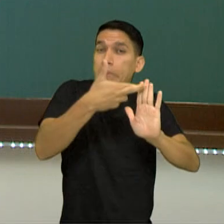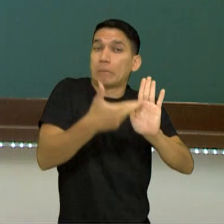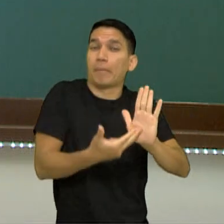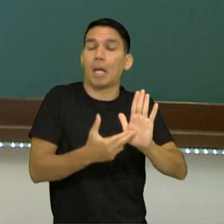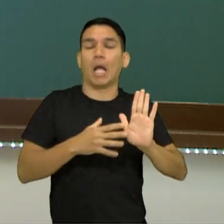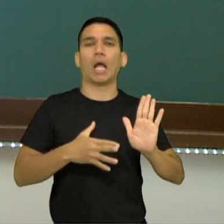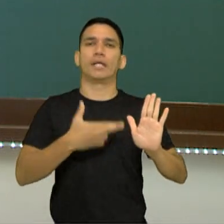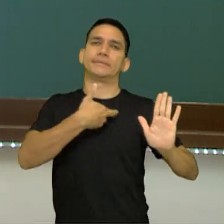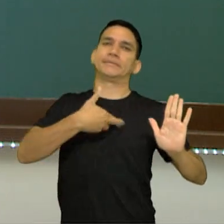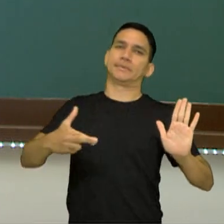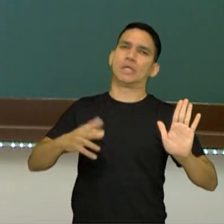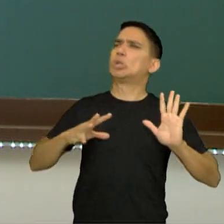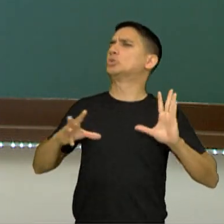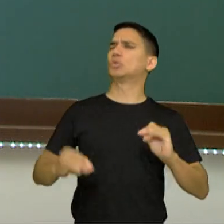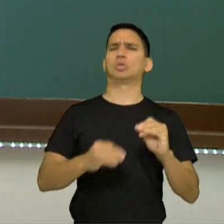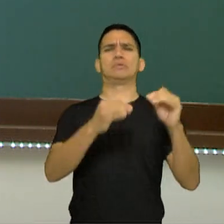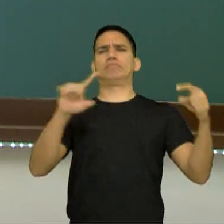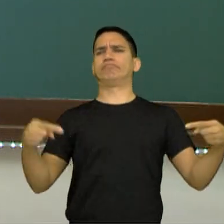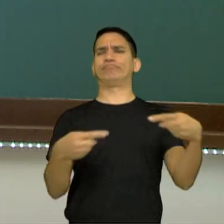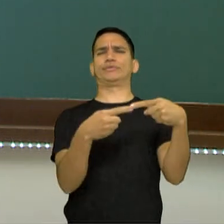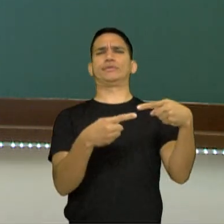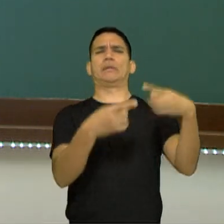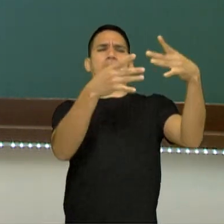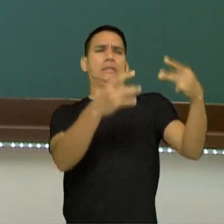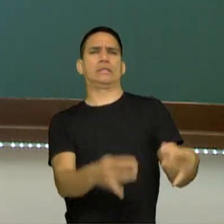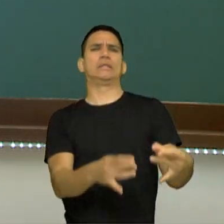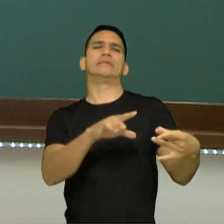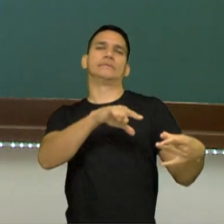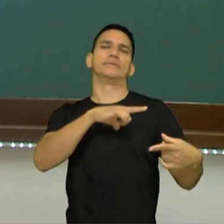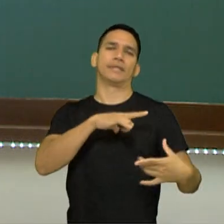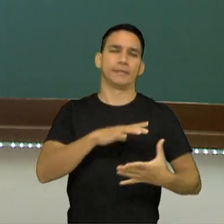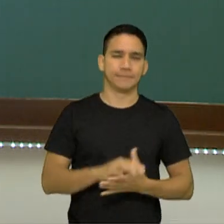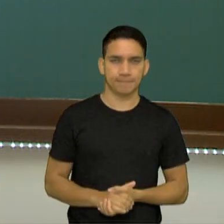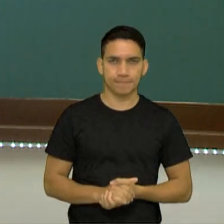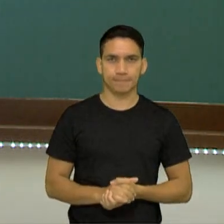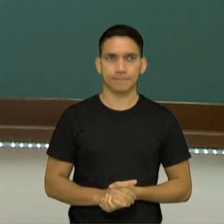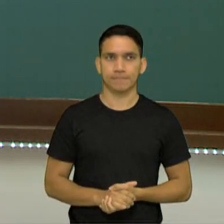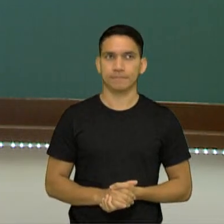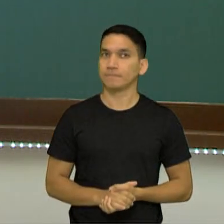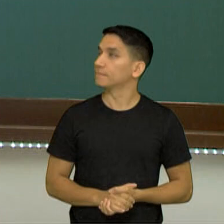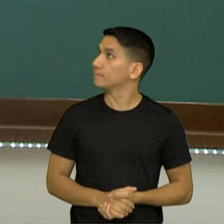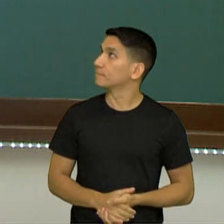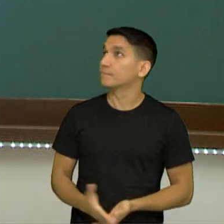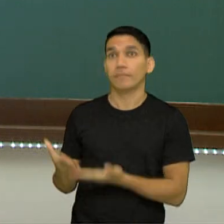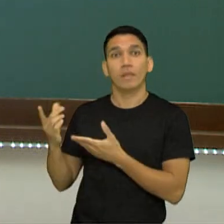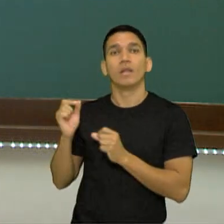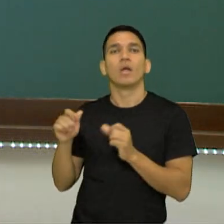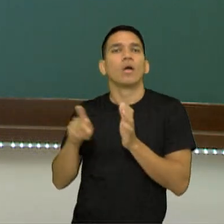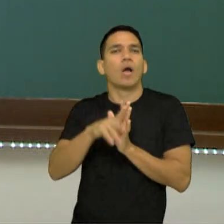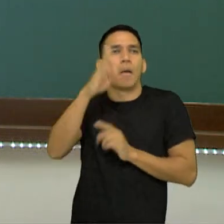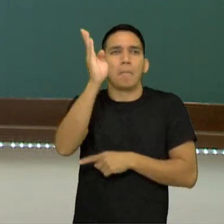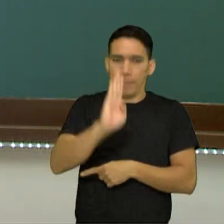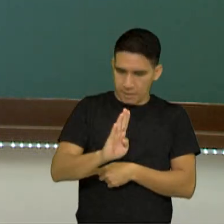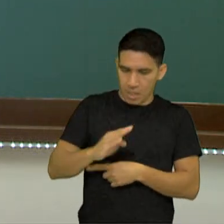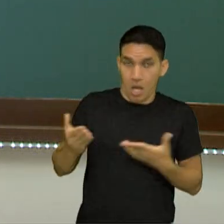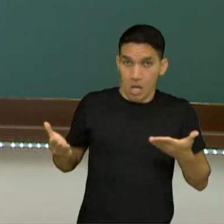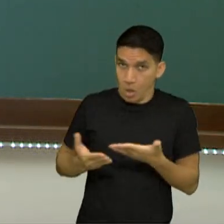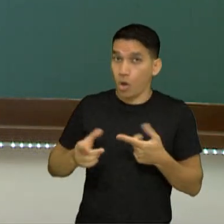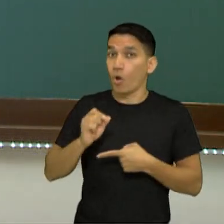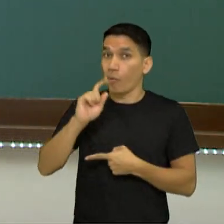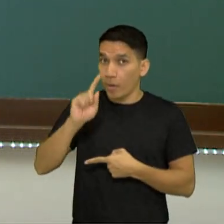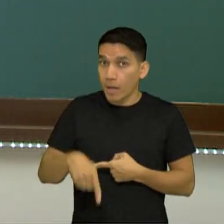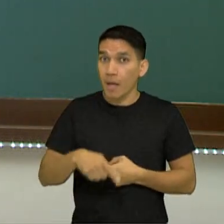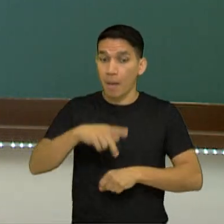explicação religiosa, tá bom, galera? E o Brasil, atualmente, ele é um